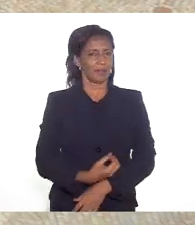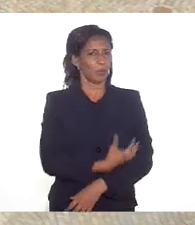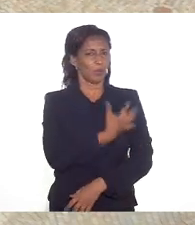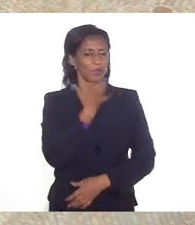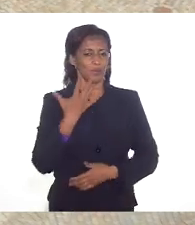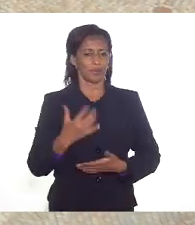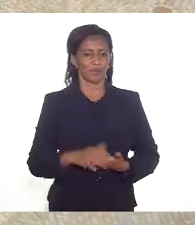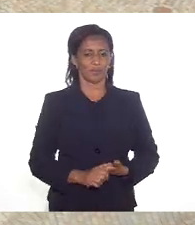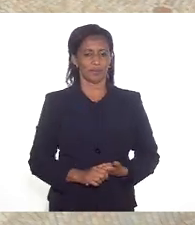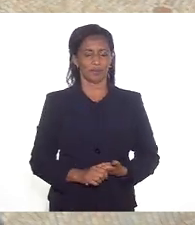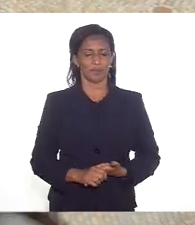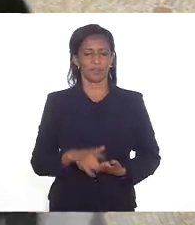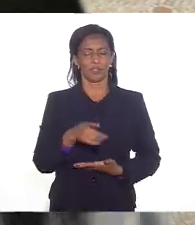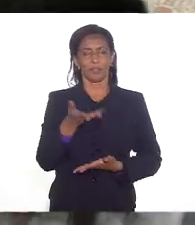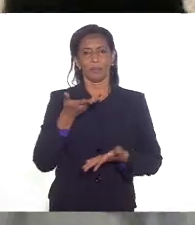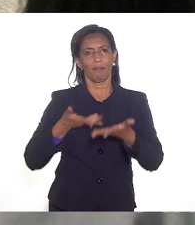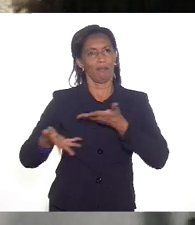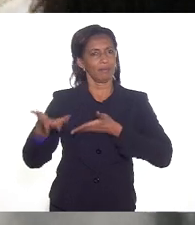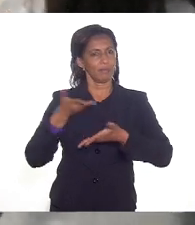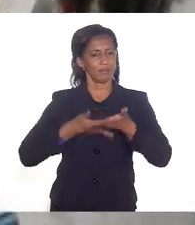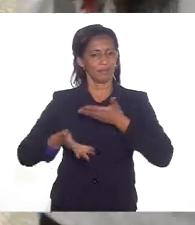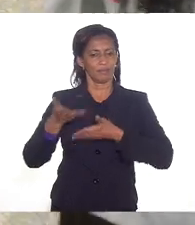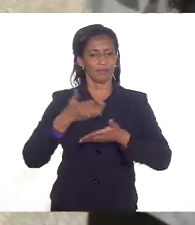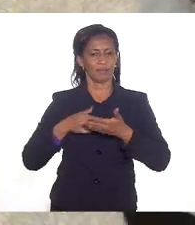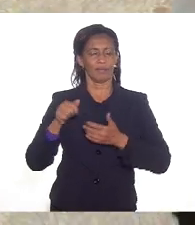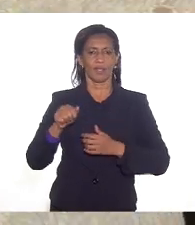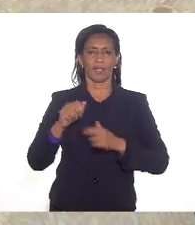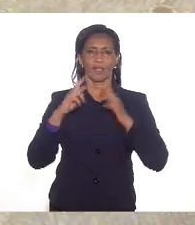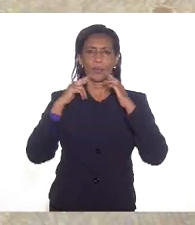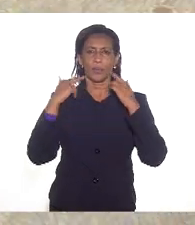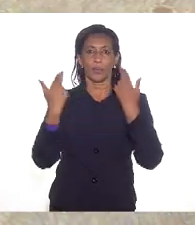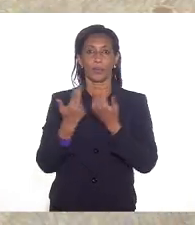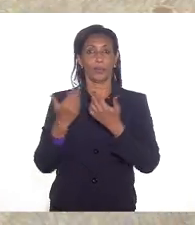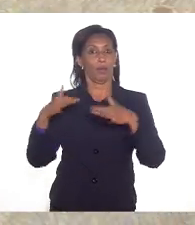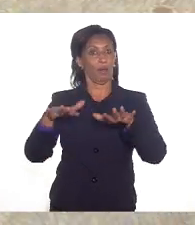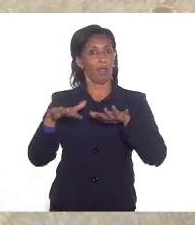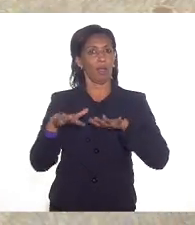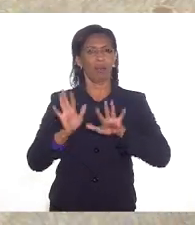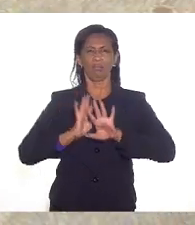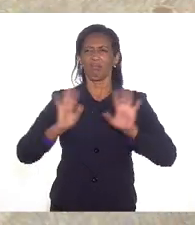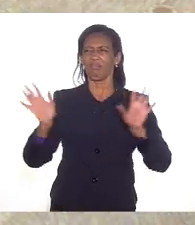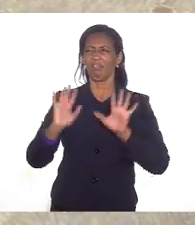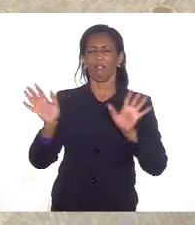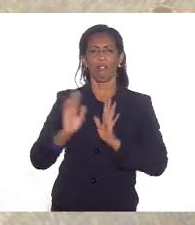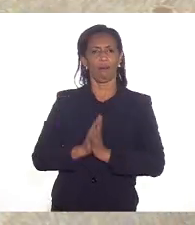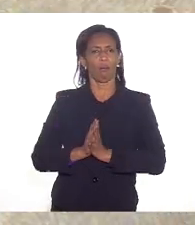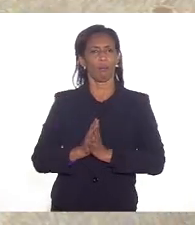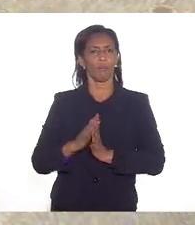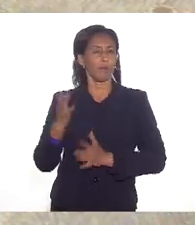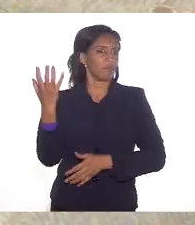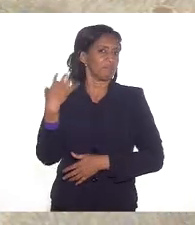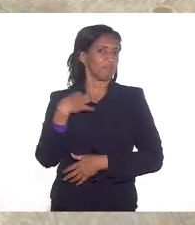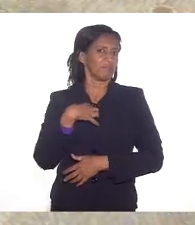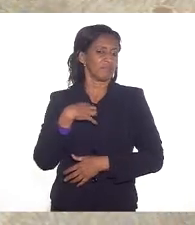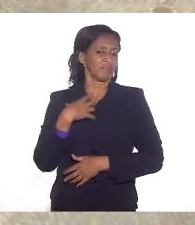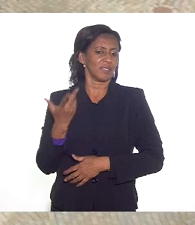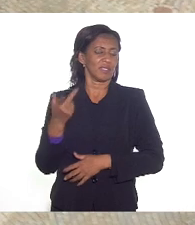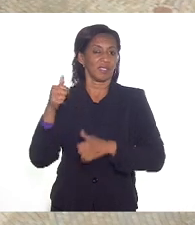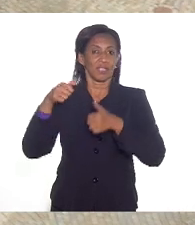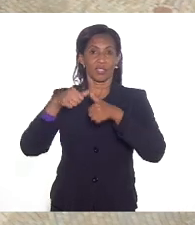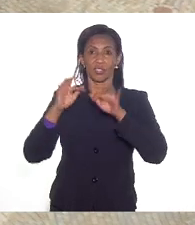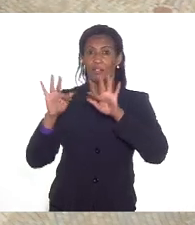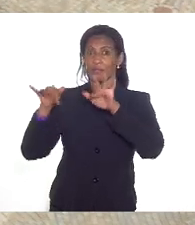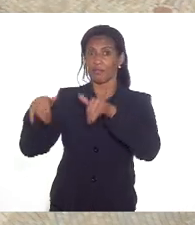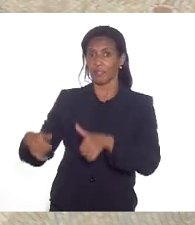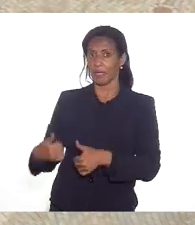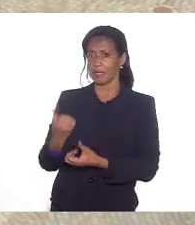emocionada de participar dessa seção aqui hoje não pelo que ela significa seu presidente da gente